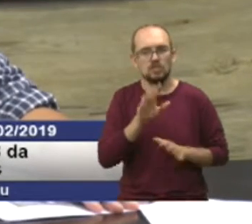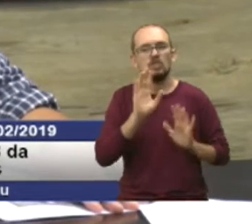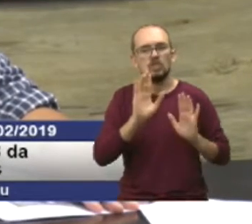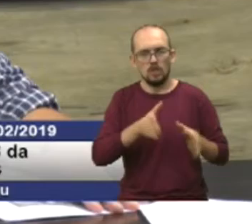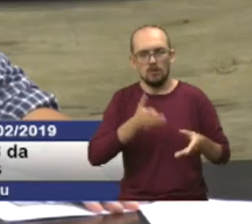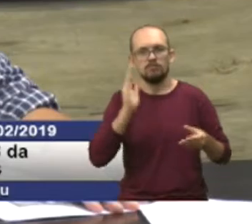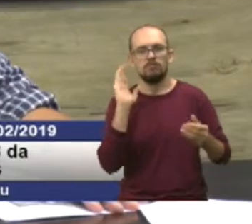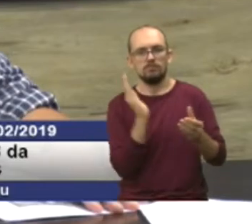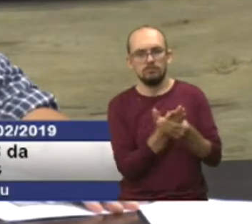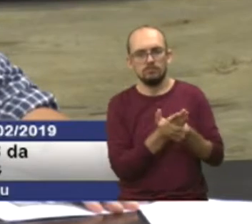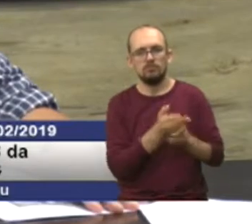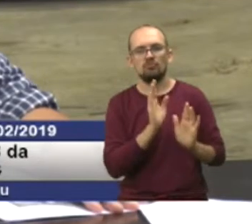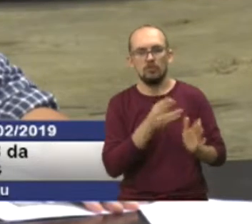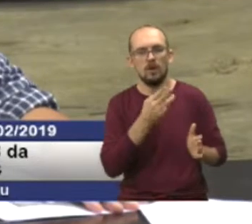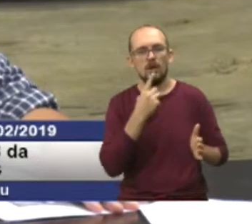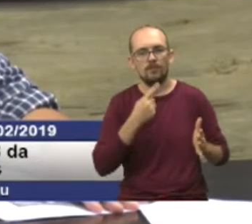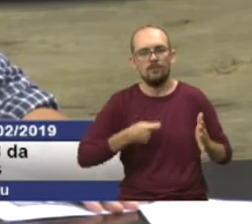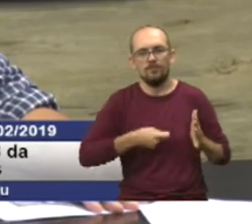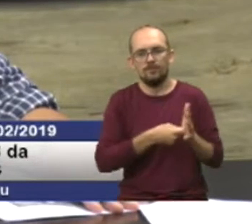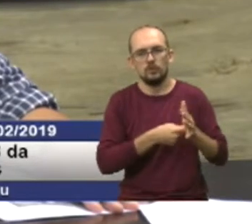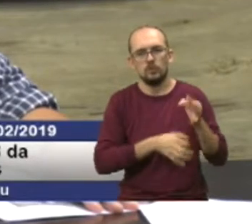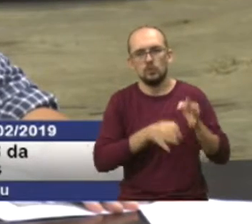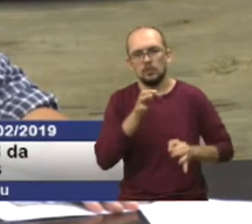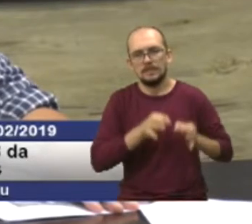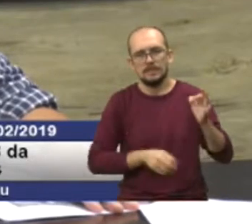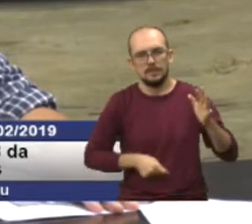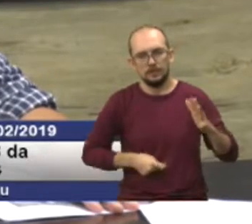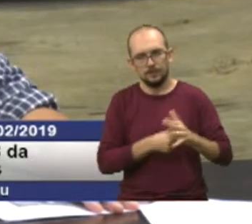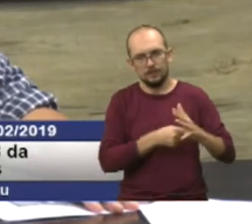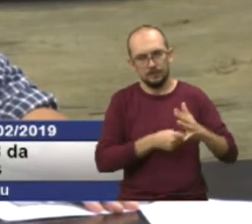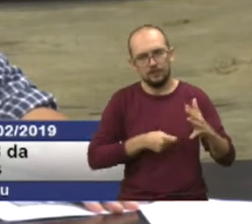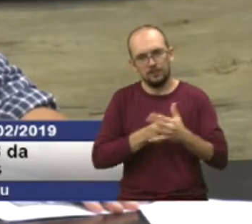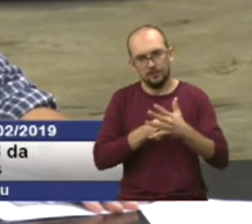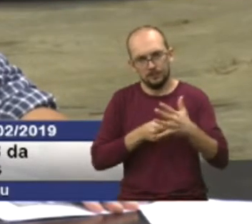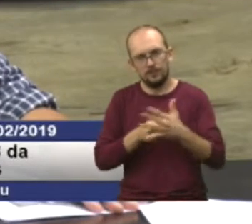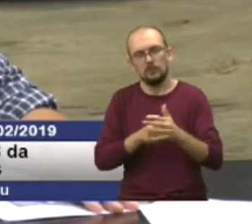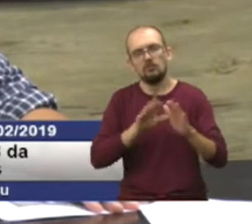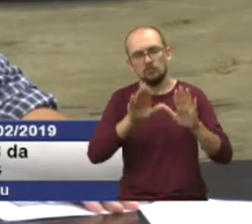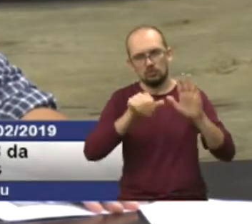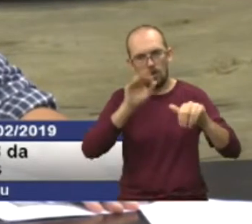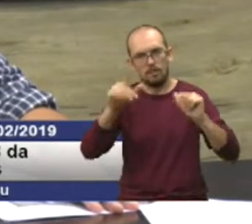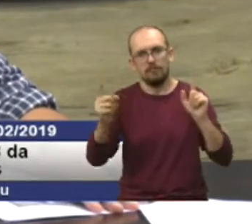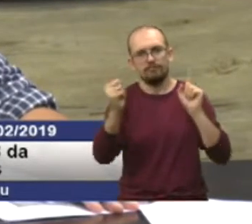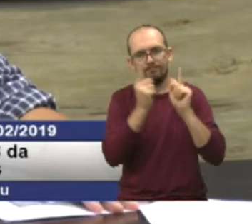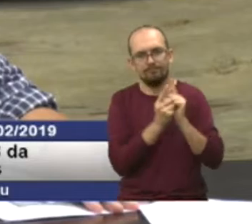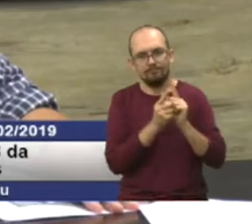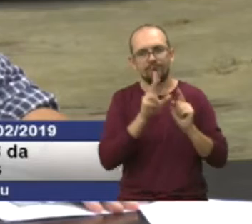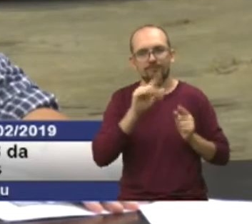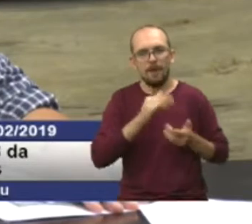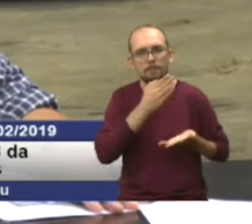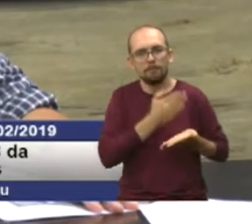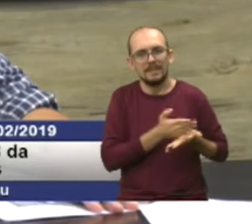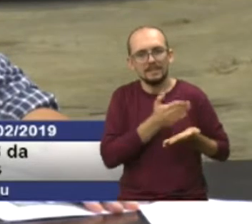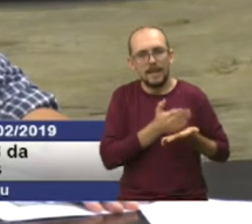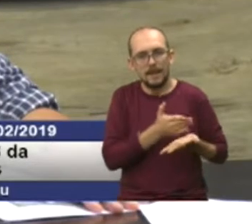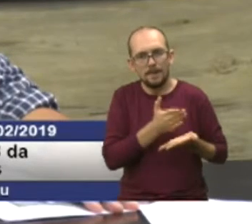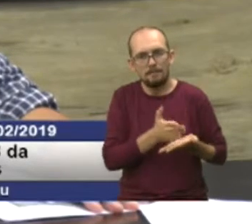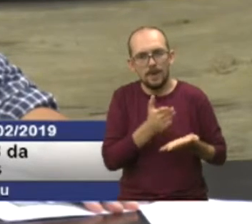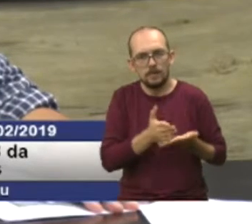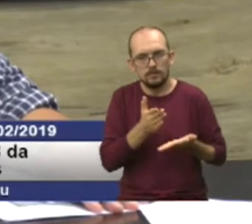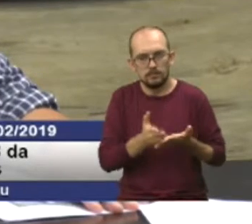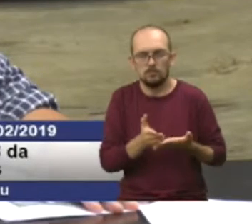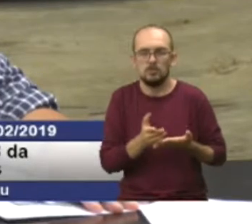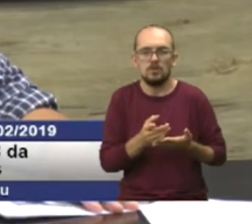acionados... através da justiça, serão chamados para fazer acordo, parcelamento. Então, não